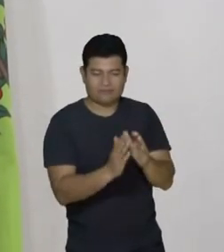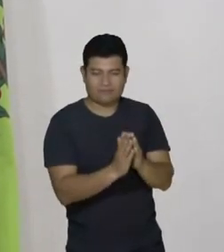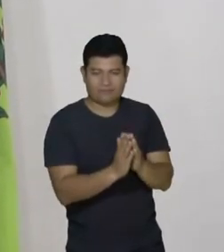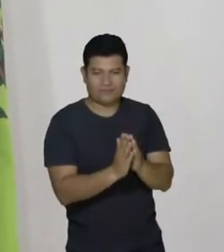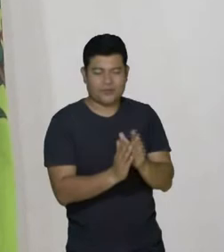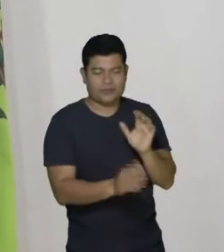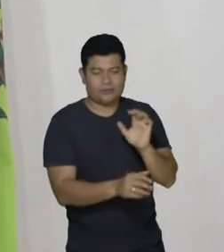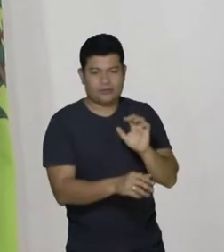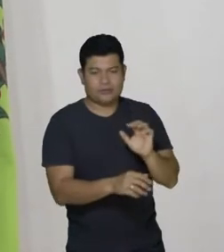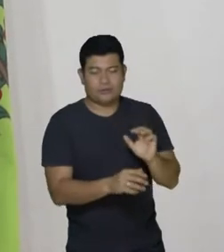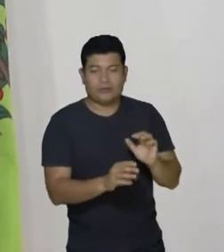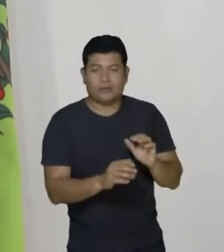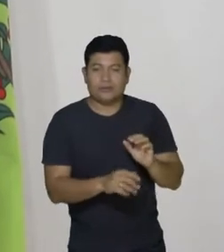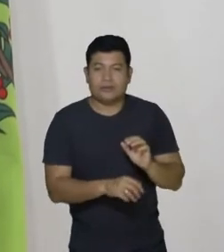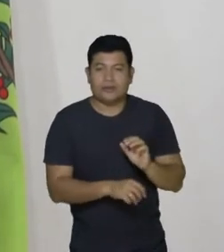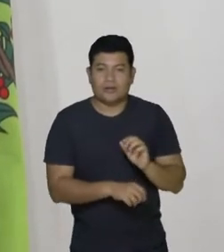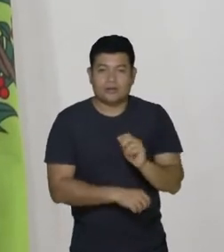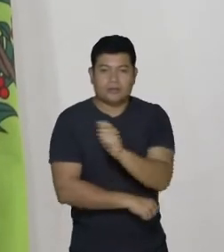Cruz e Souza.